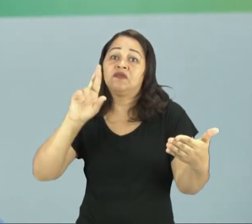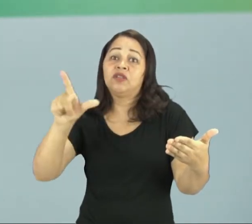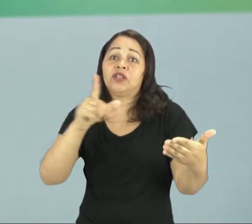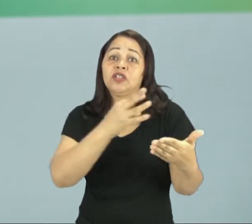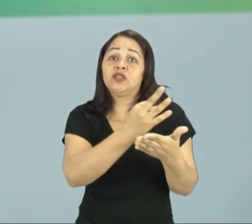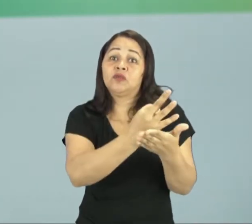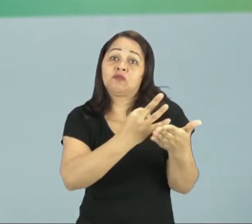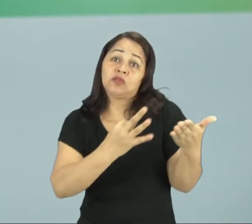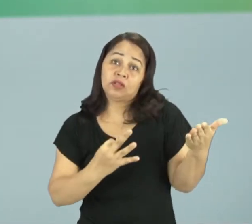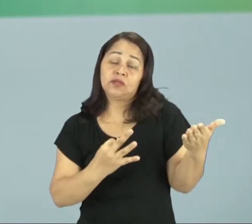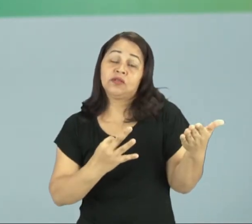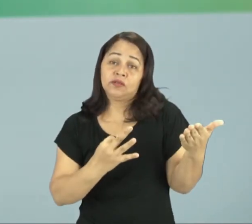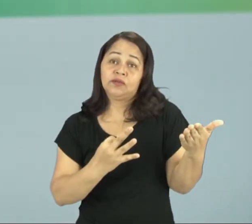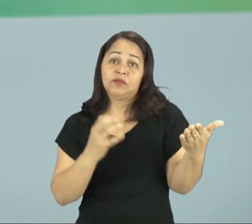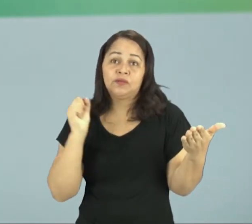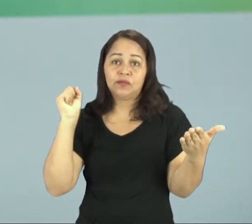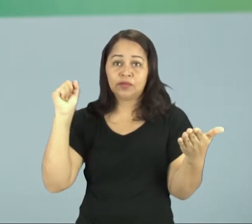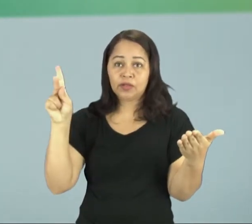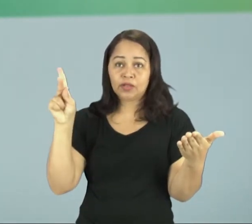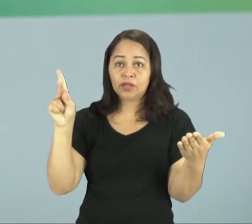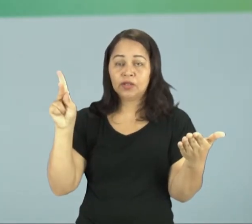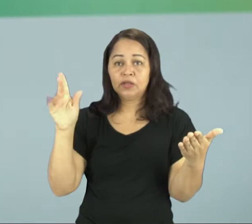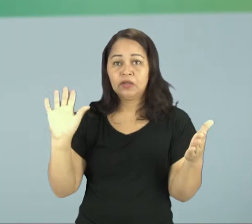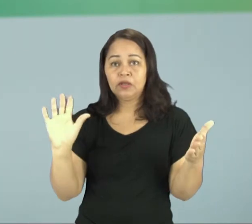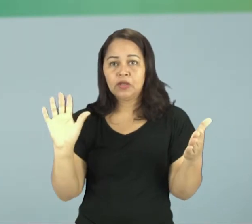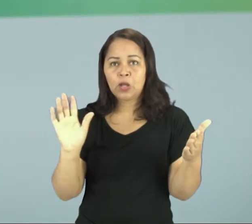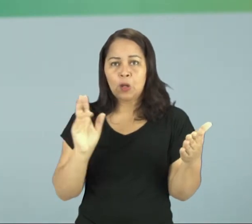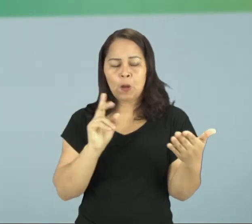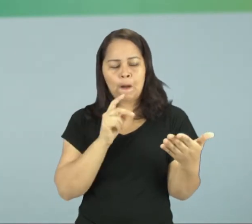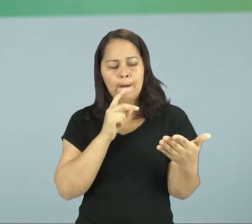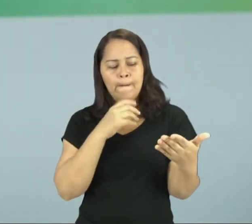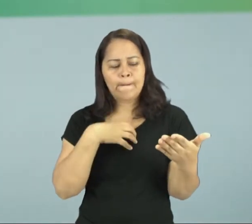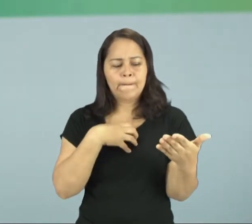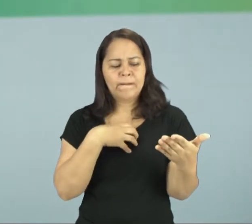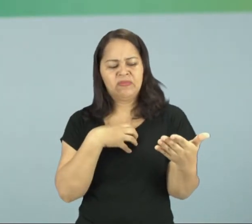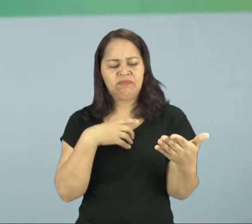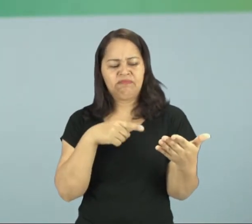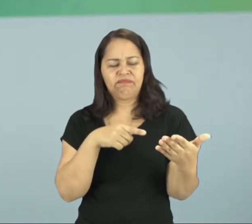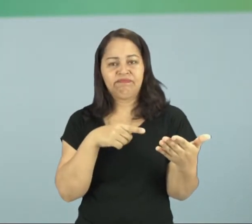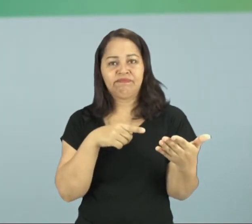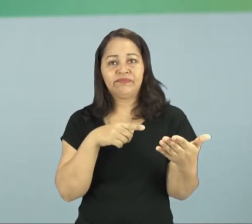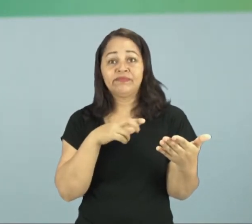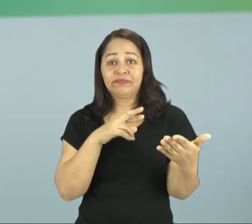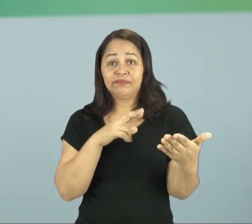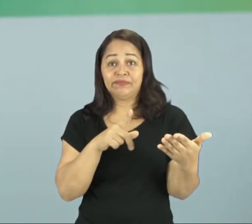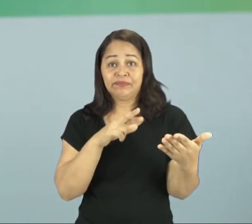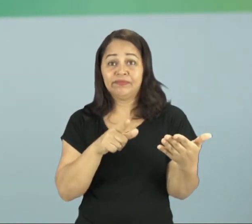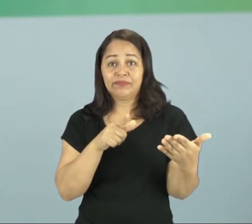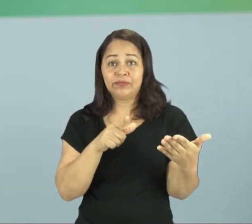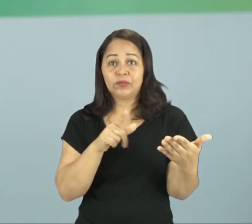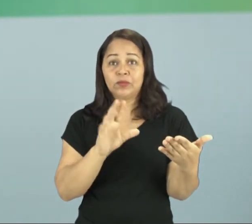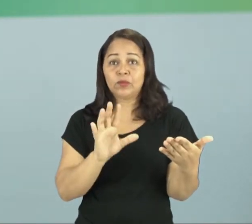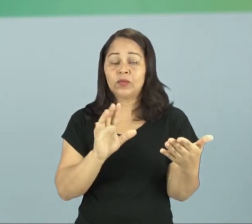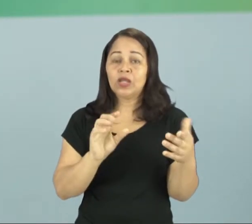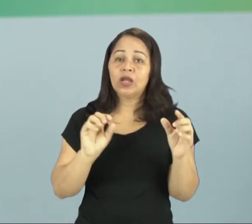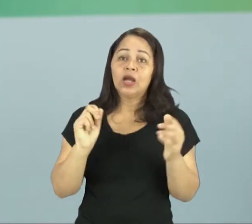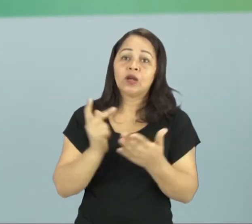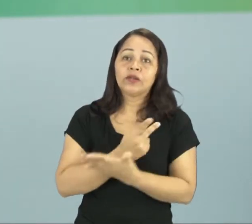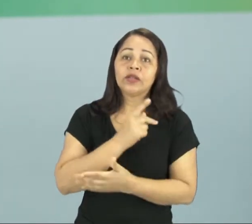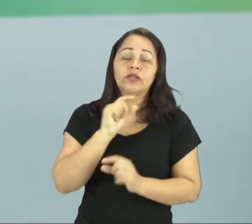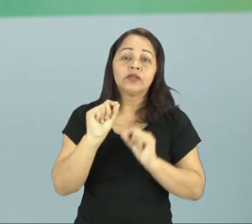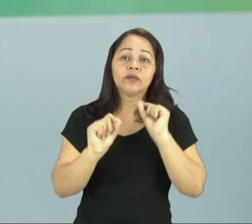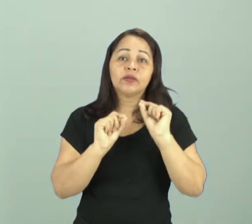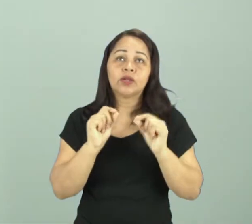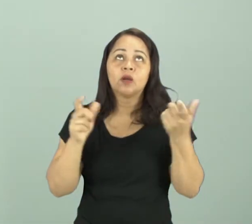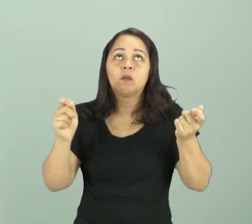um tipo textual, ok? Fora do que se espera que seja um tipo textual. Então, acontece que pode ser